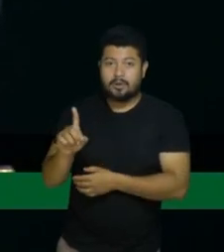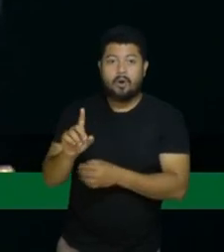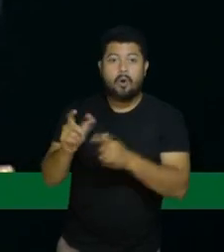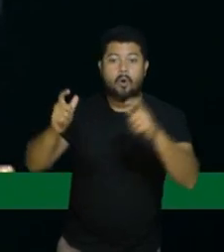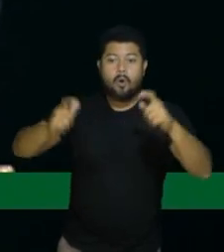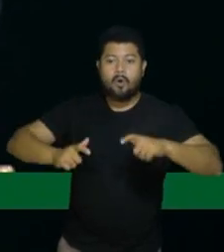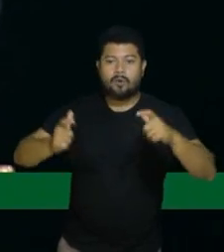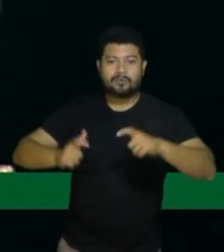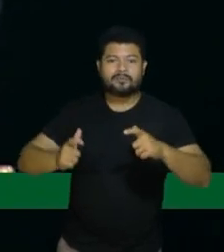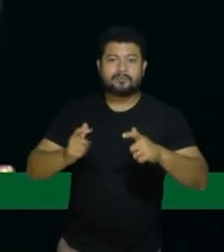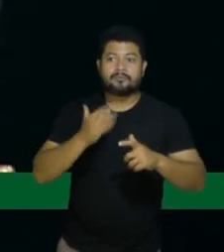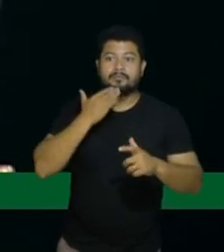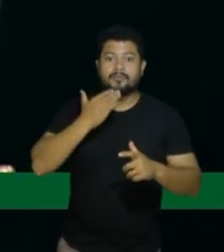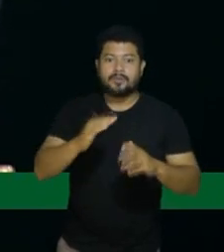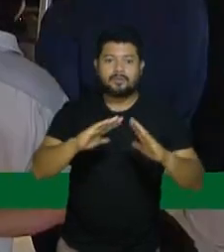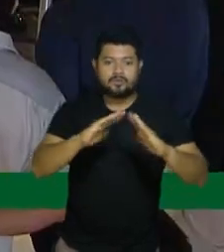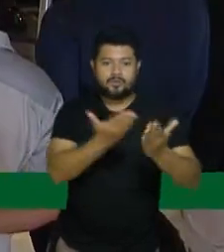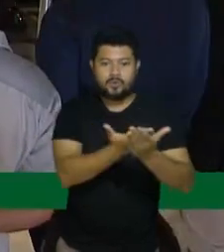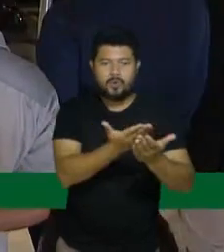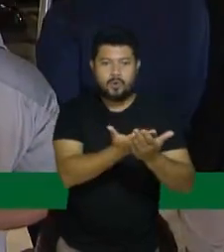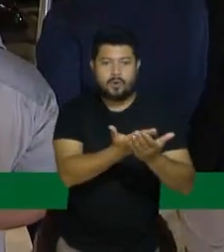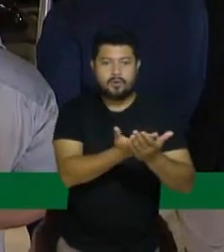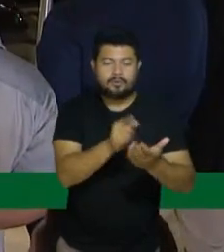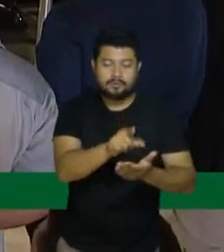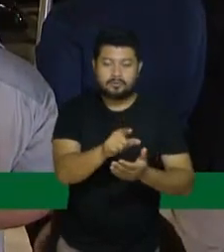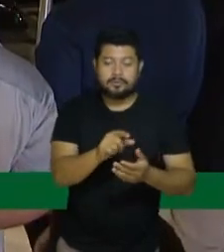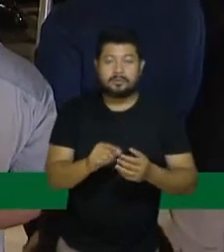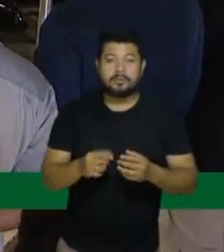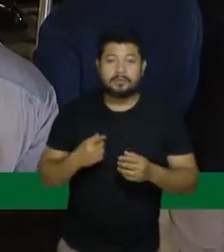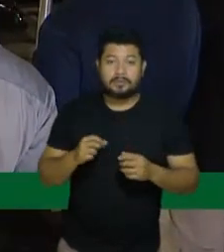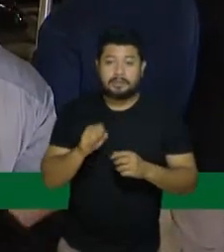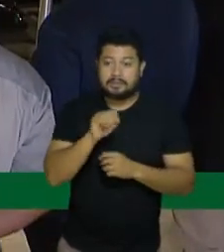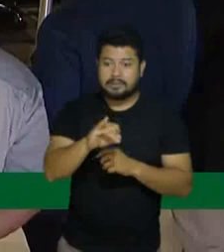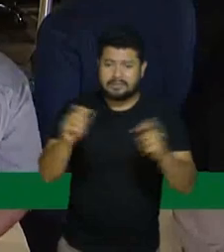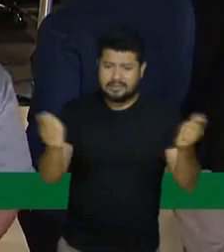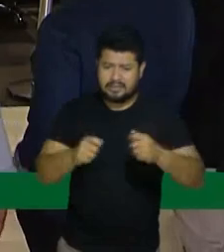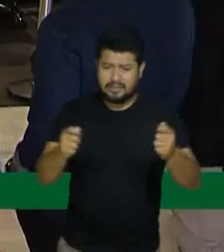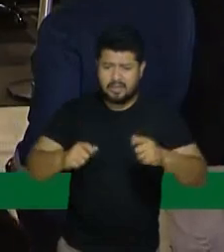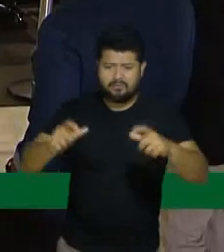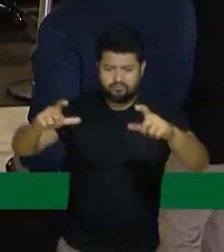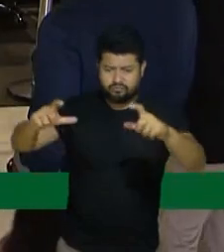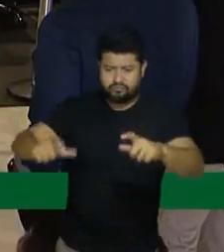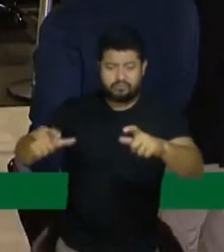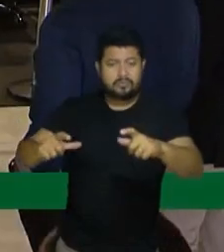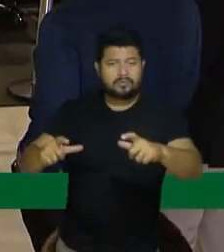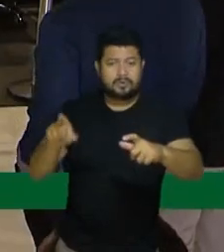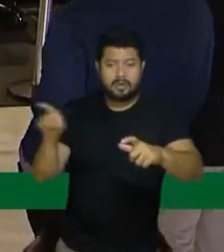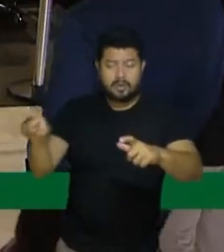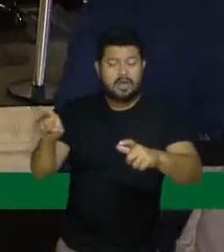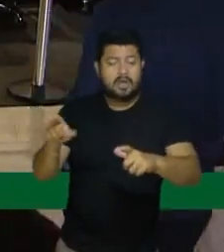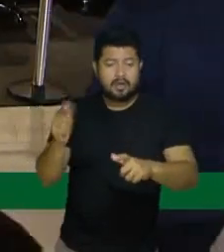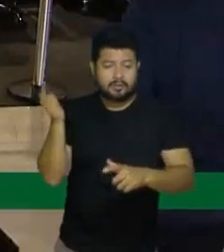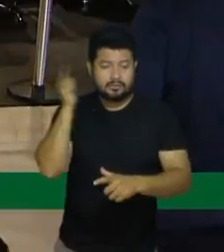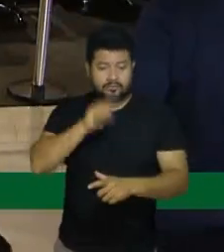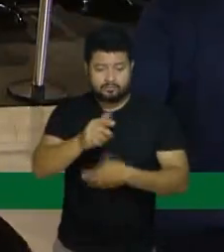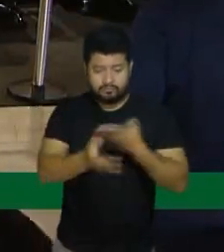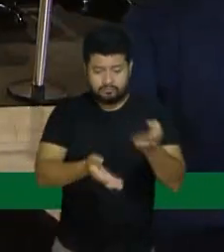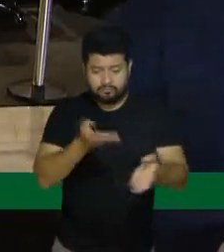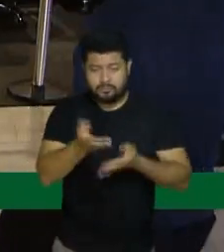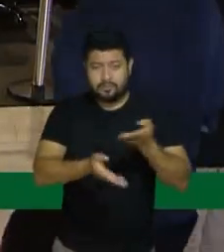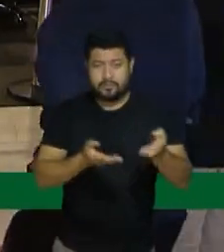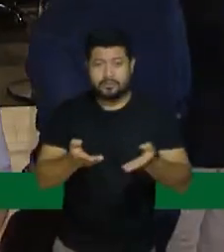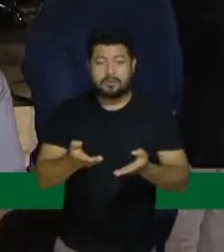Família e ele pediu então para essas irmãs se ele não podia ter um local específico dele e assim em